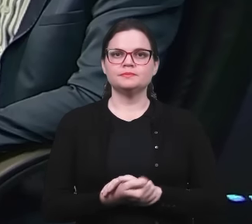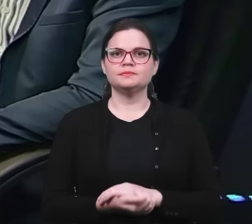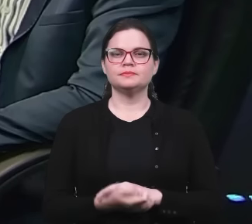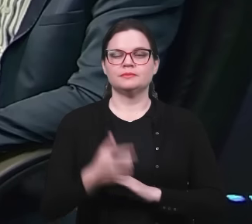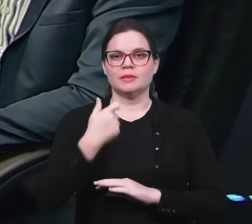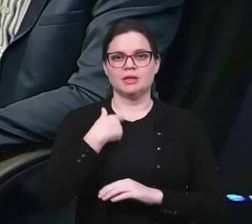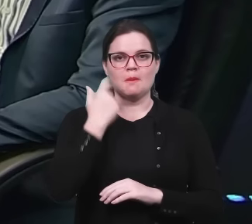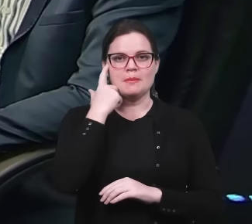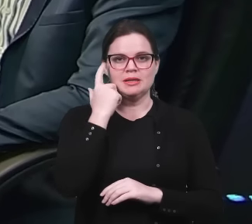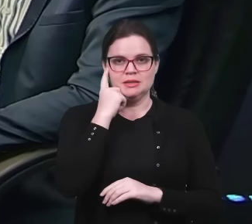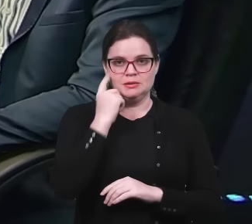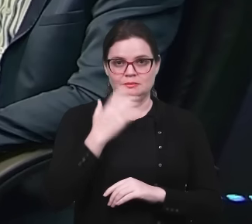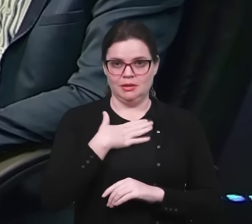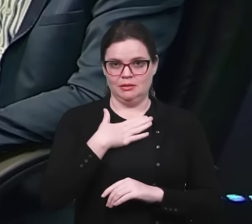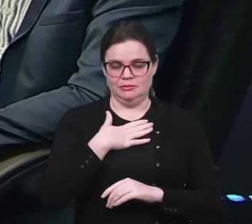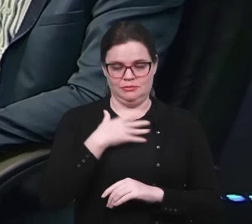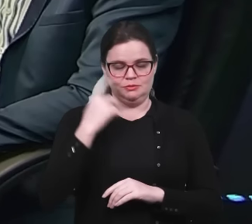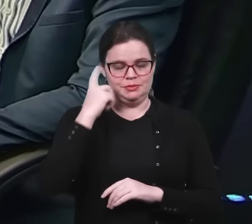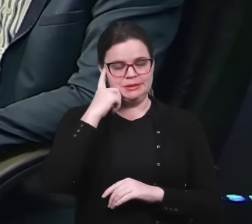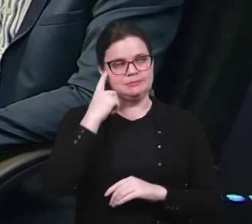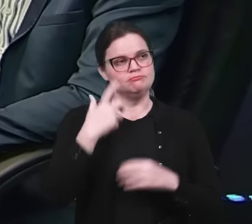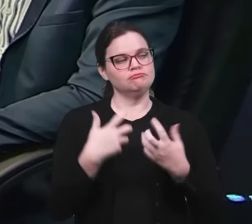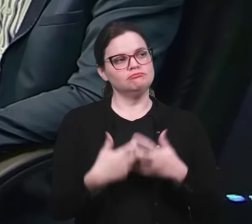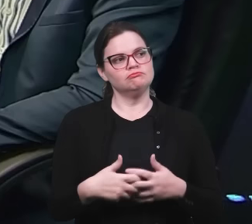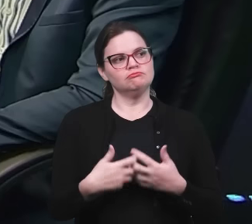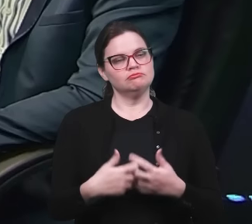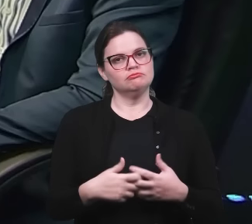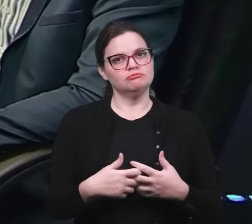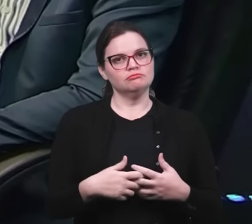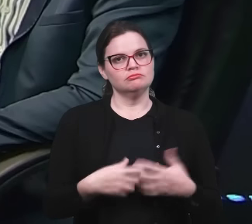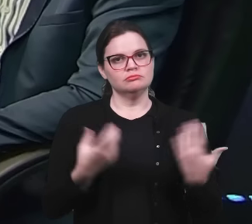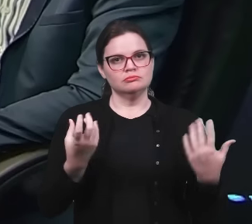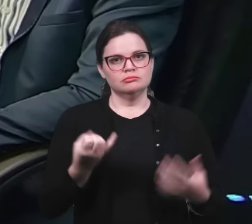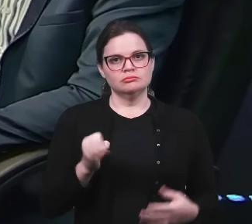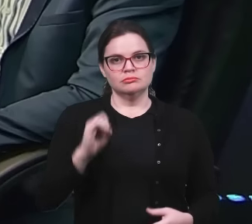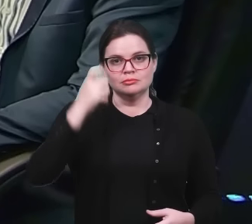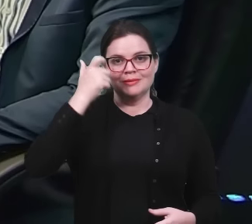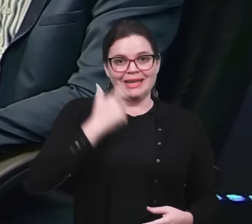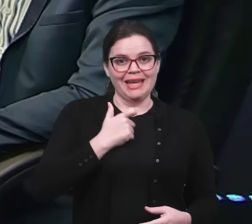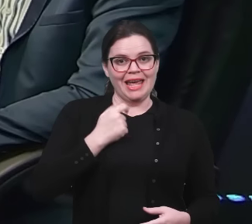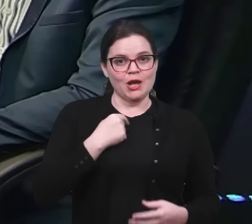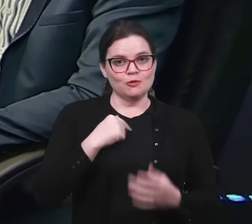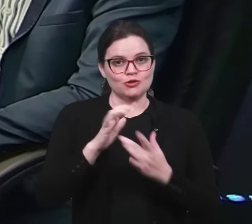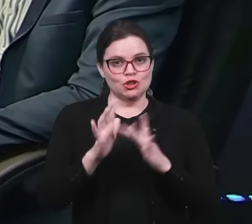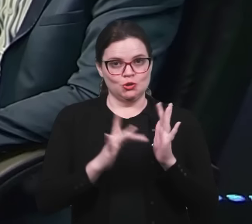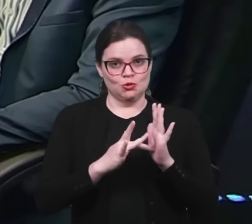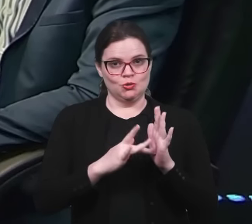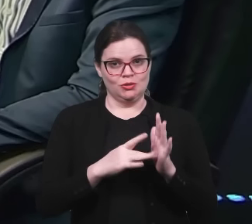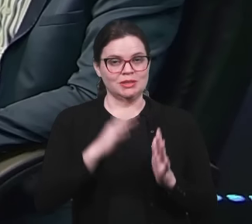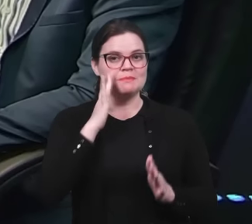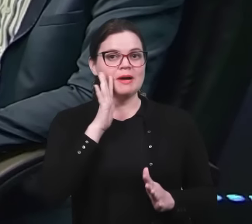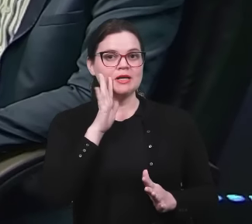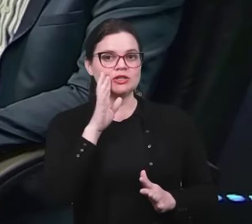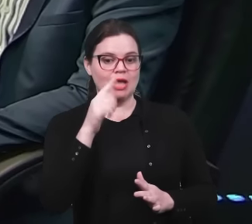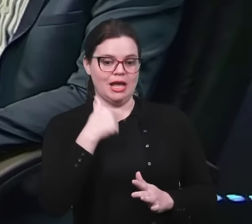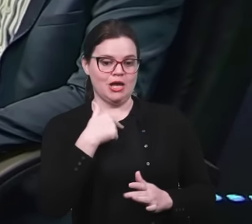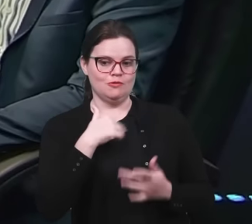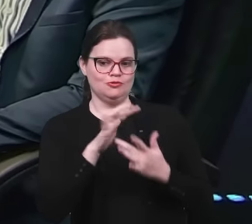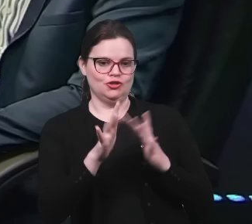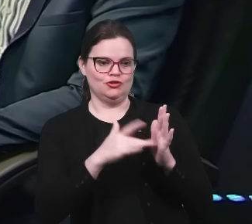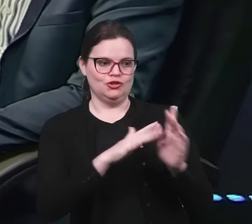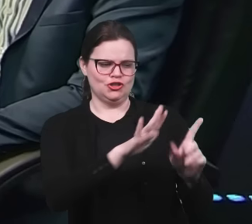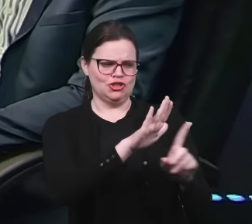pensando comigo aqui, se eu tivesse no lugar de Jesus, né? Eu talvez